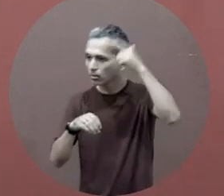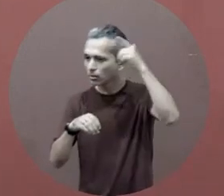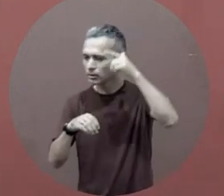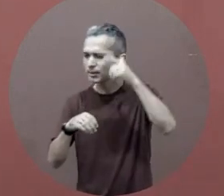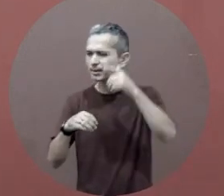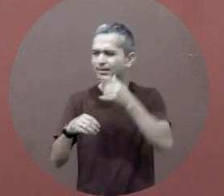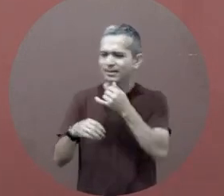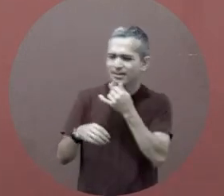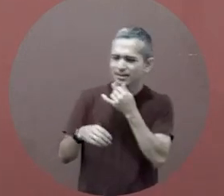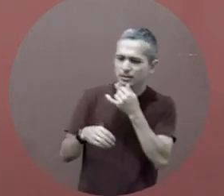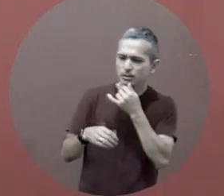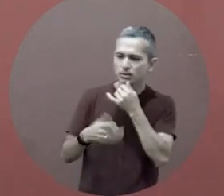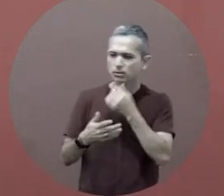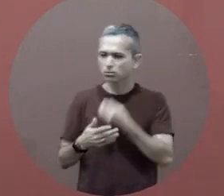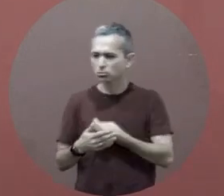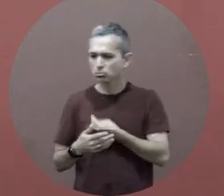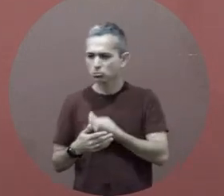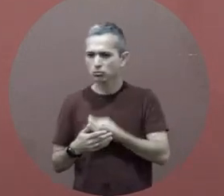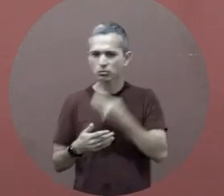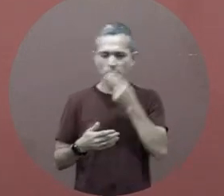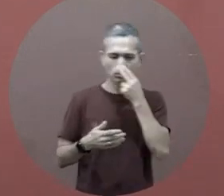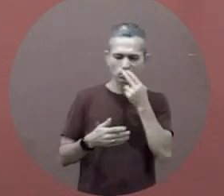cristã.